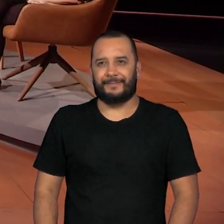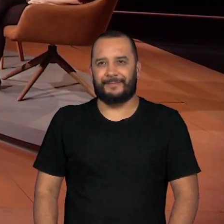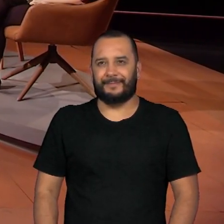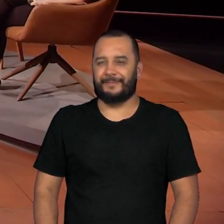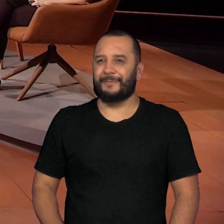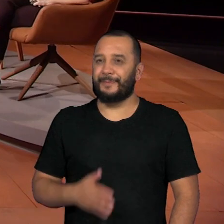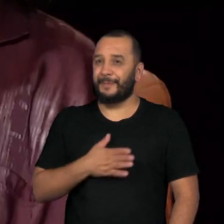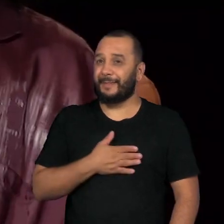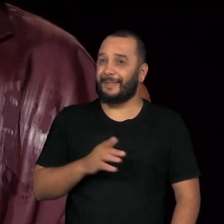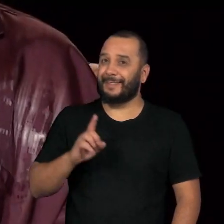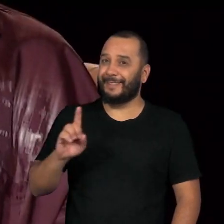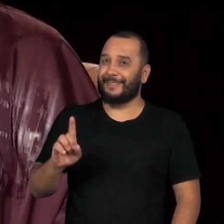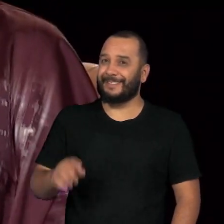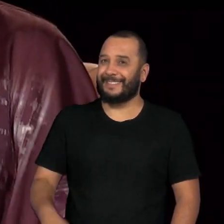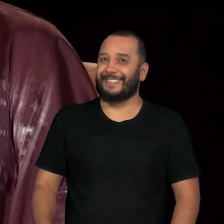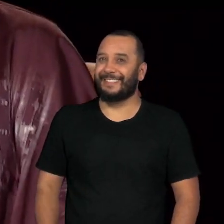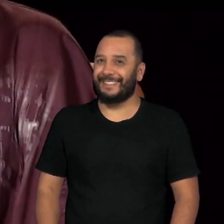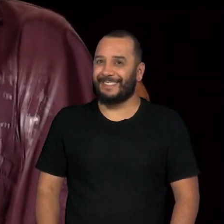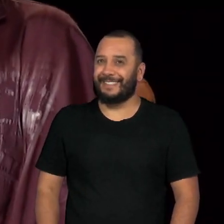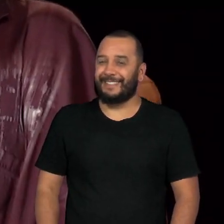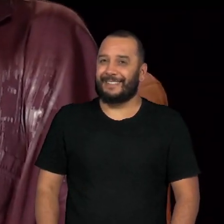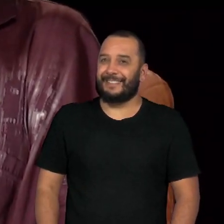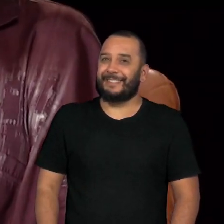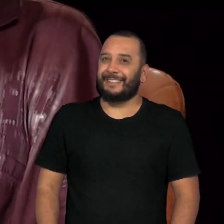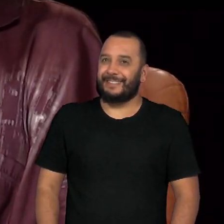Ai, meu Deus, né?